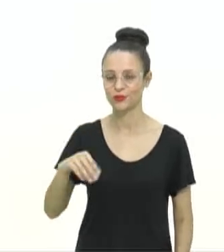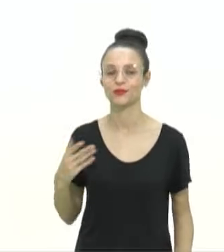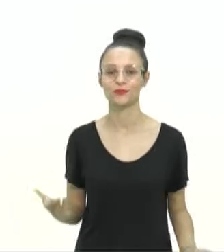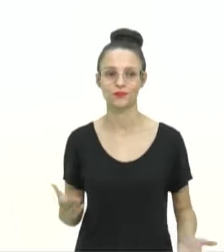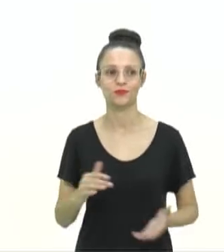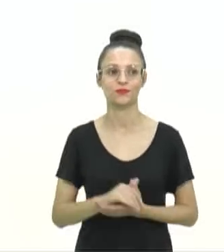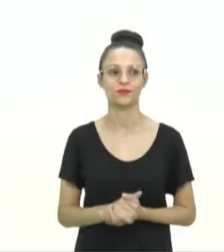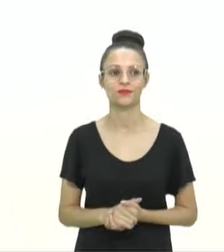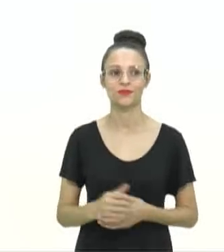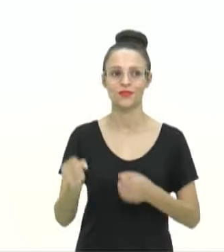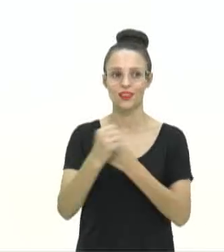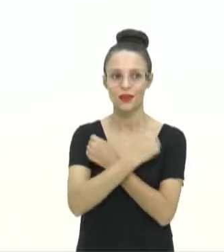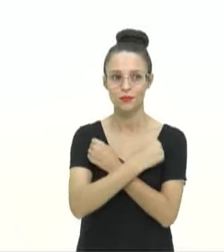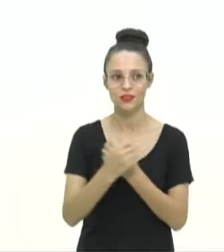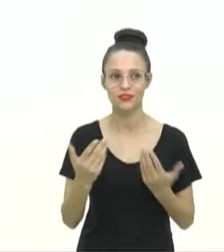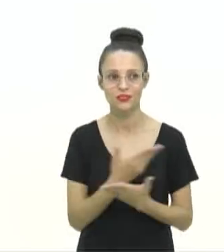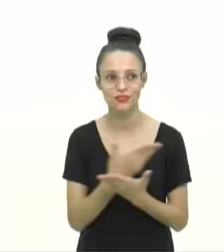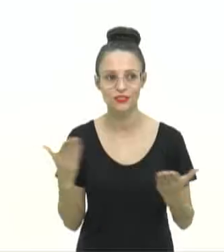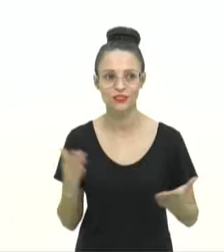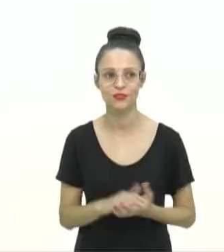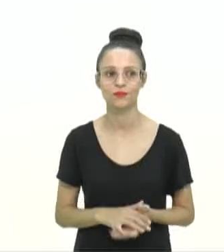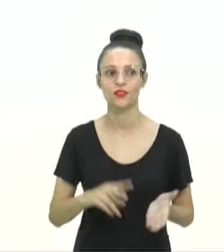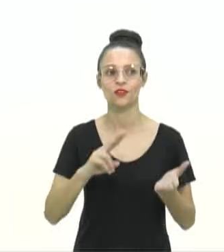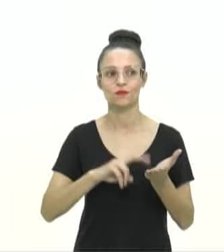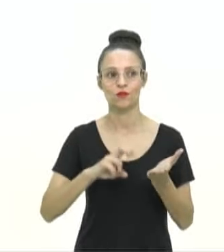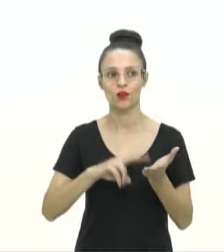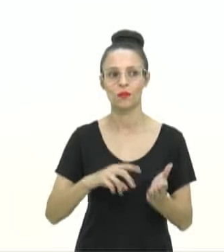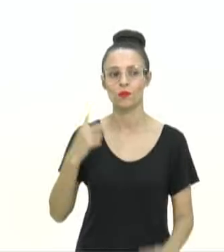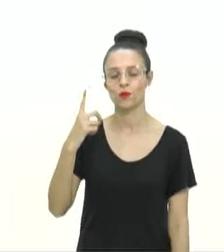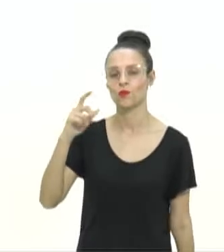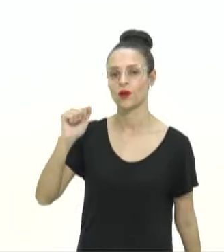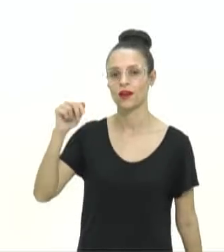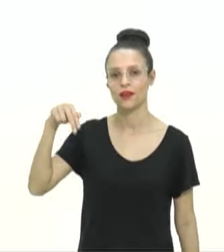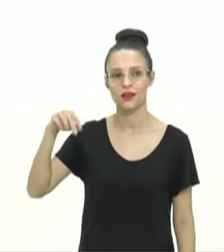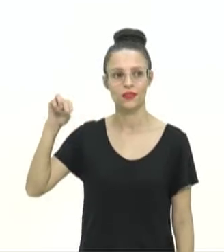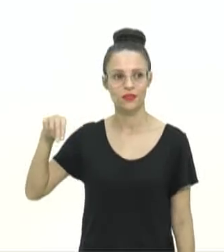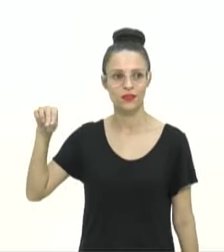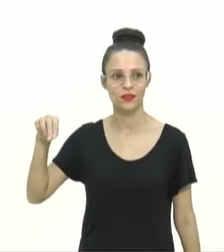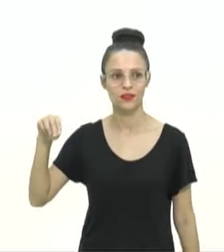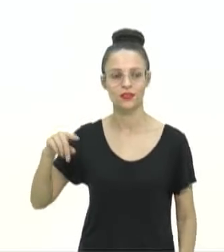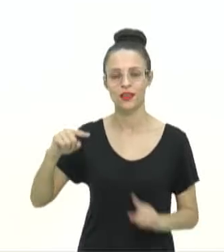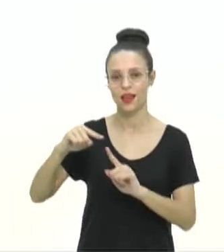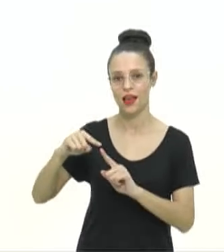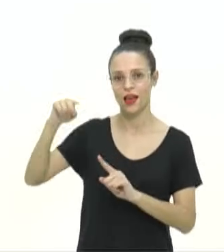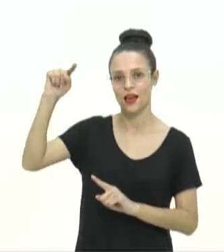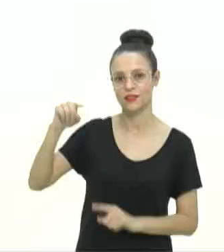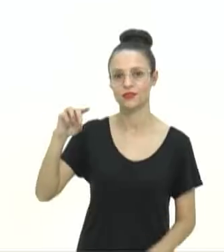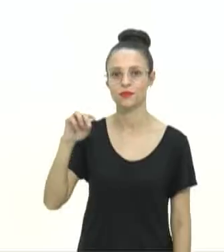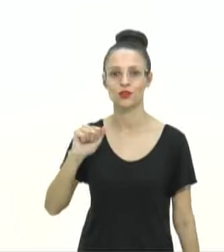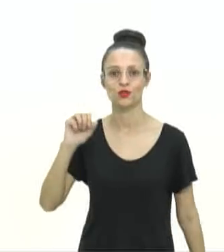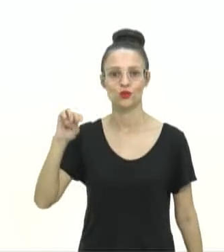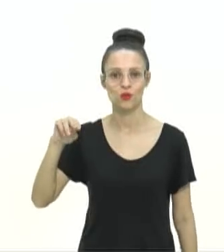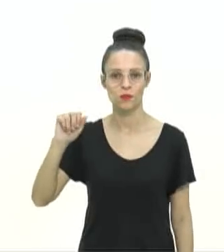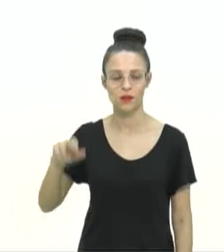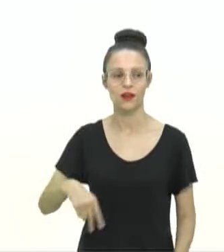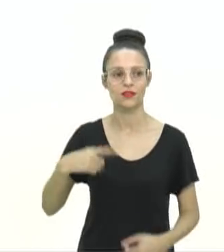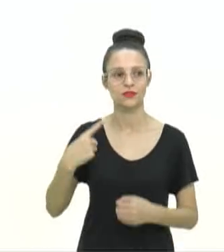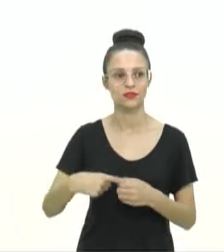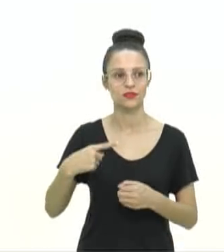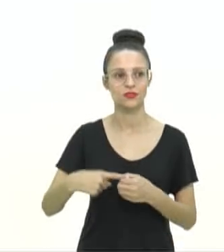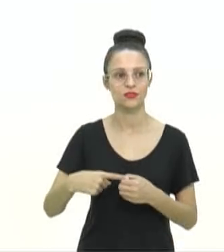Abração. Vocabulário, 1 ANM, acima do nível do mar.